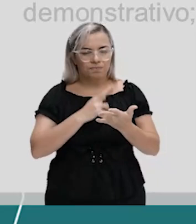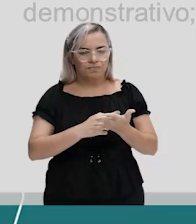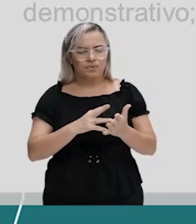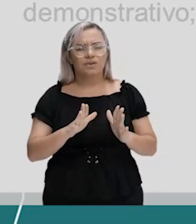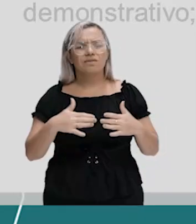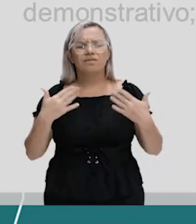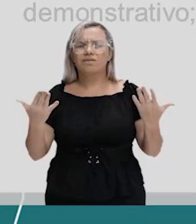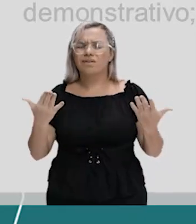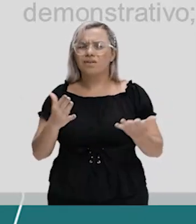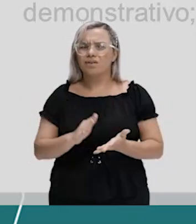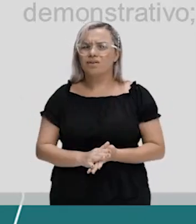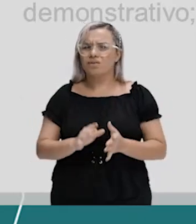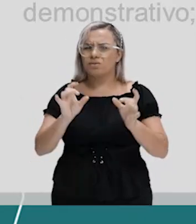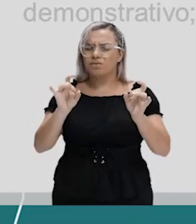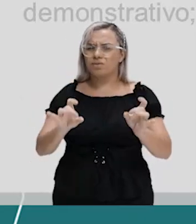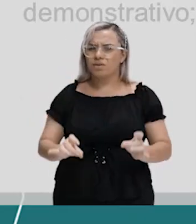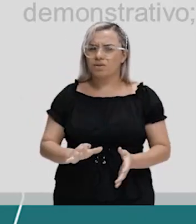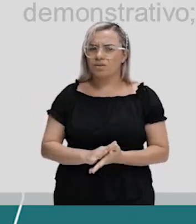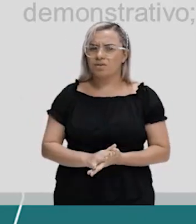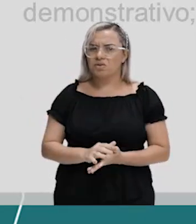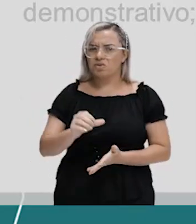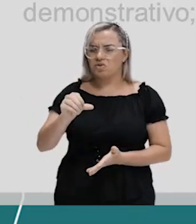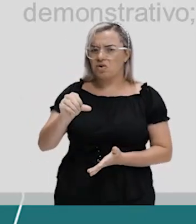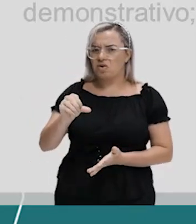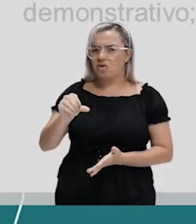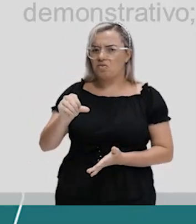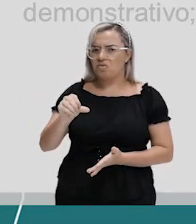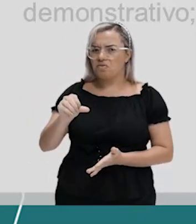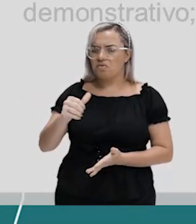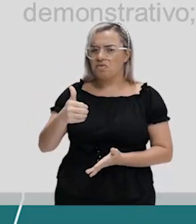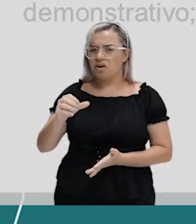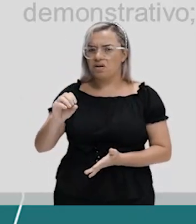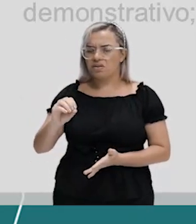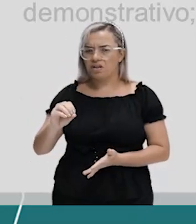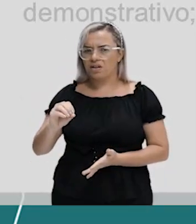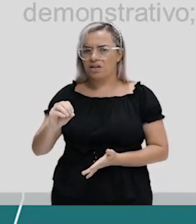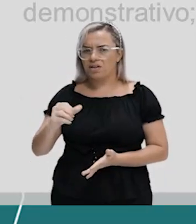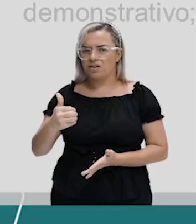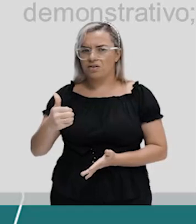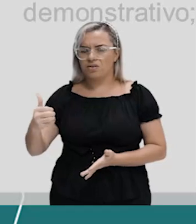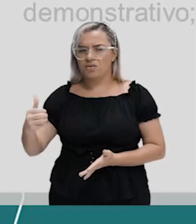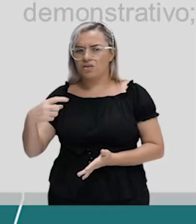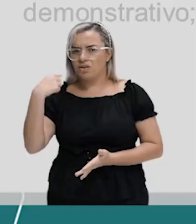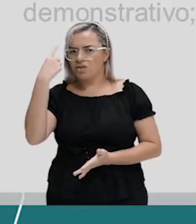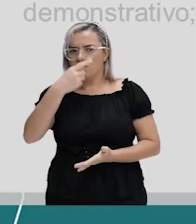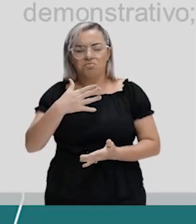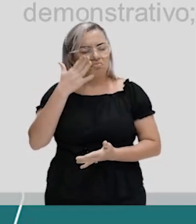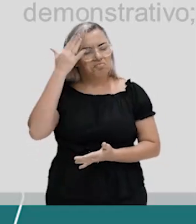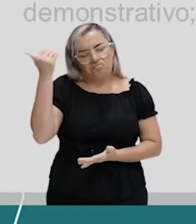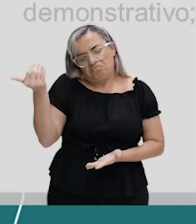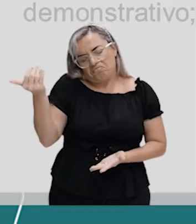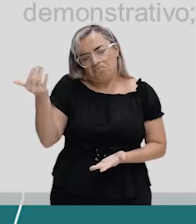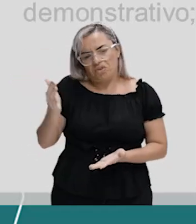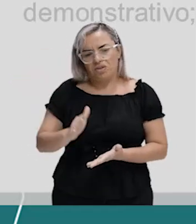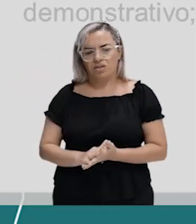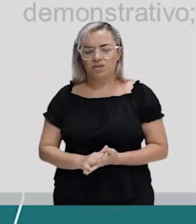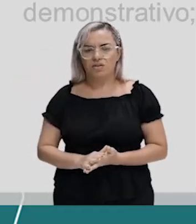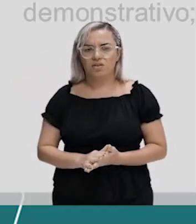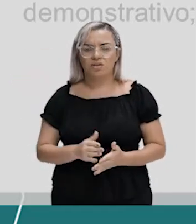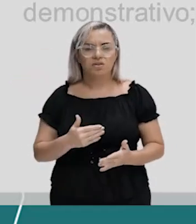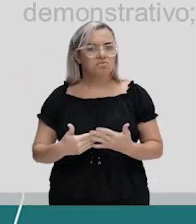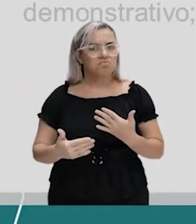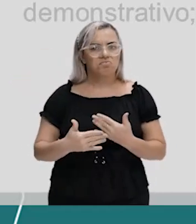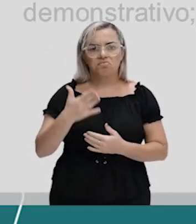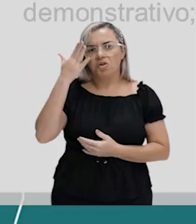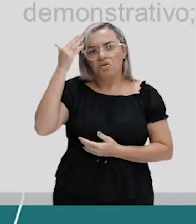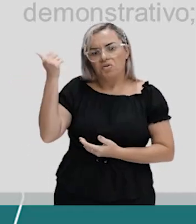específico? Se foi às 9, às 10, às 11, a gente não tem como saber, né? Não diz quantas horas ela ficou esperando.